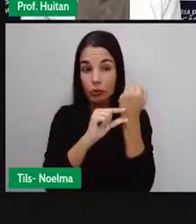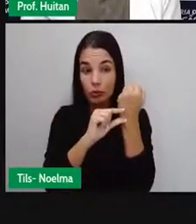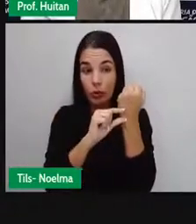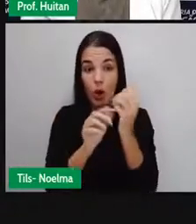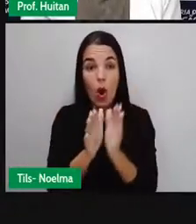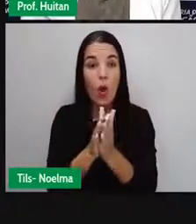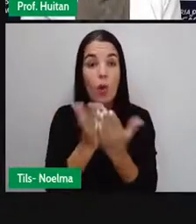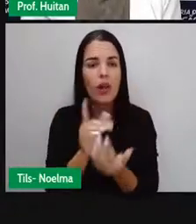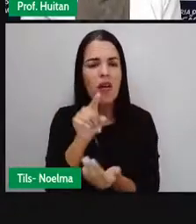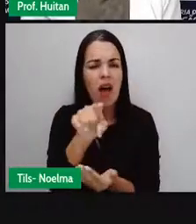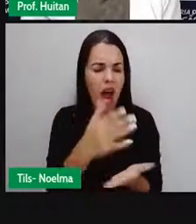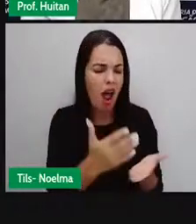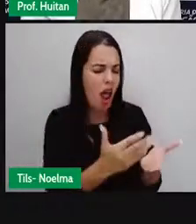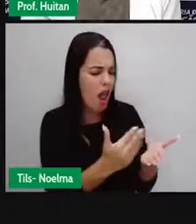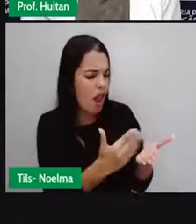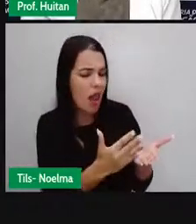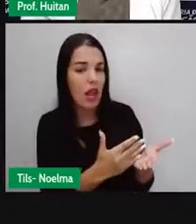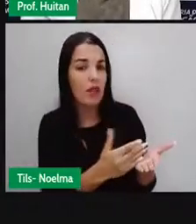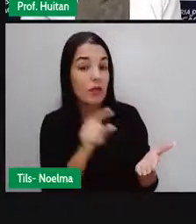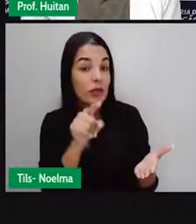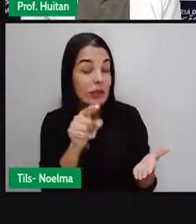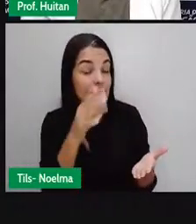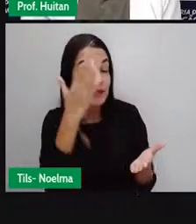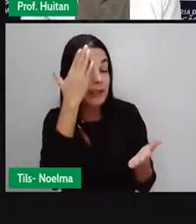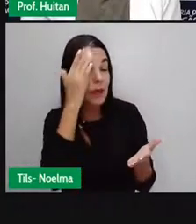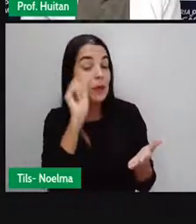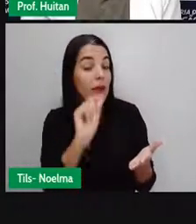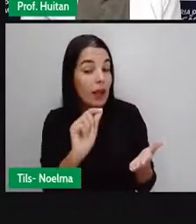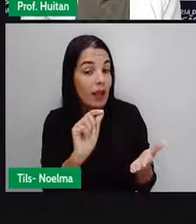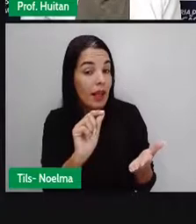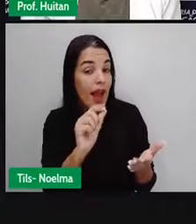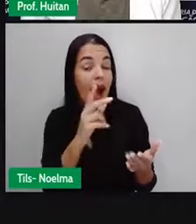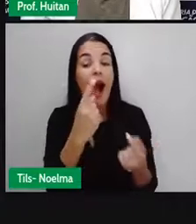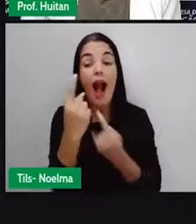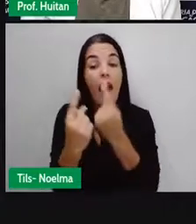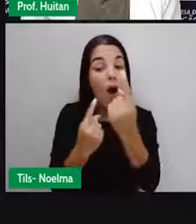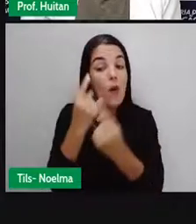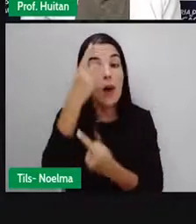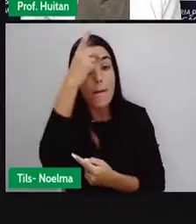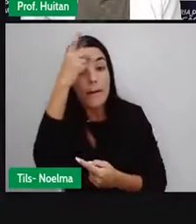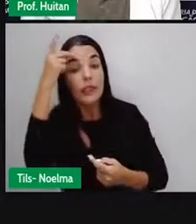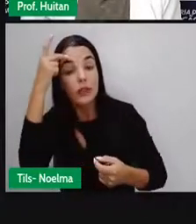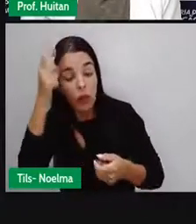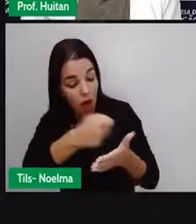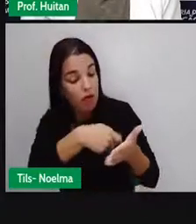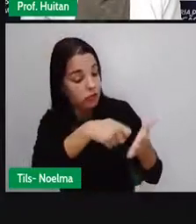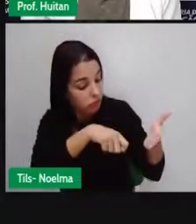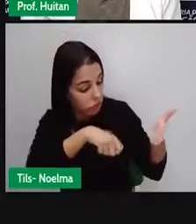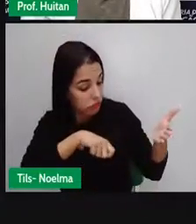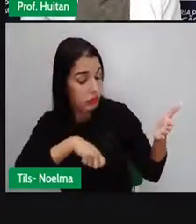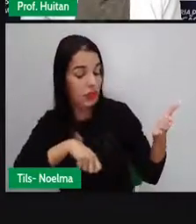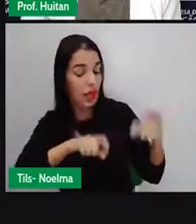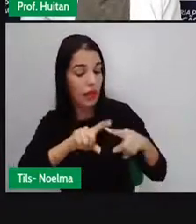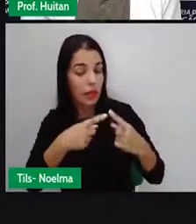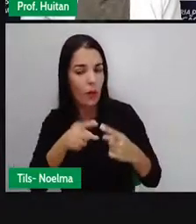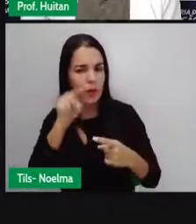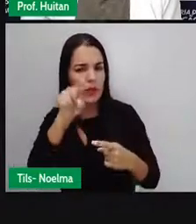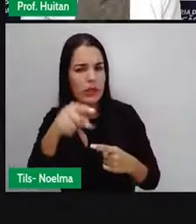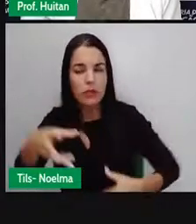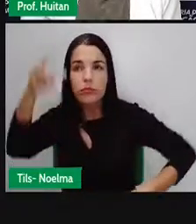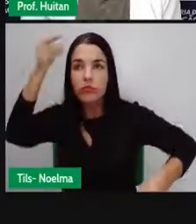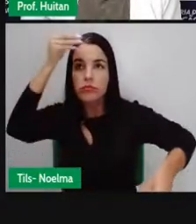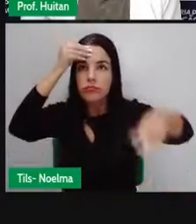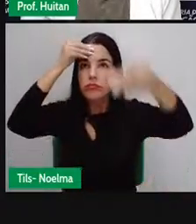livro, você está lendo o que alguém escreveu. Então, para você compreender o que